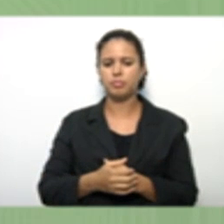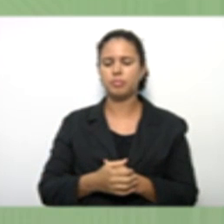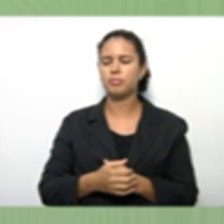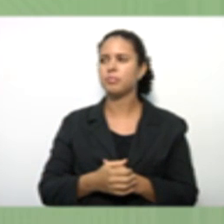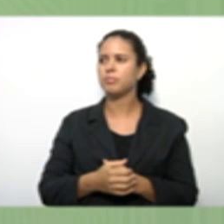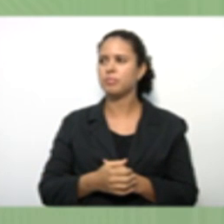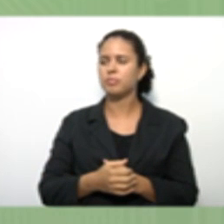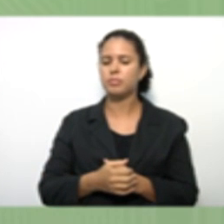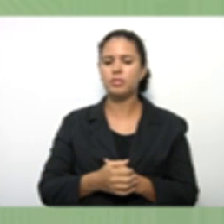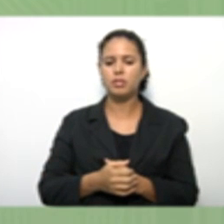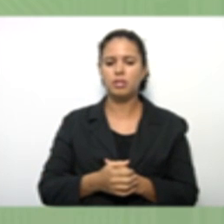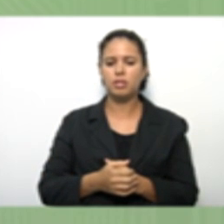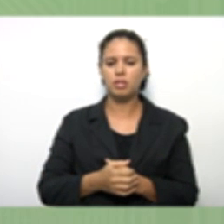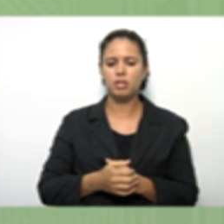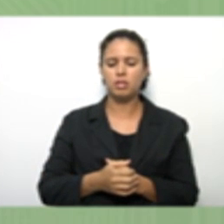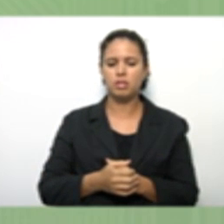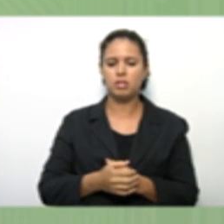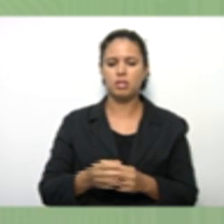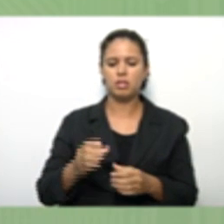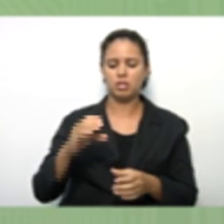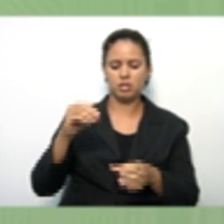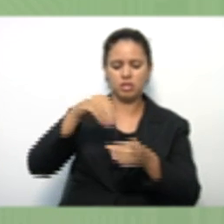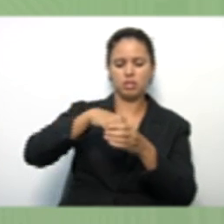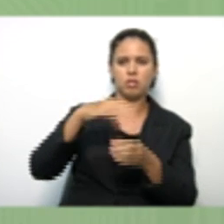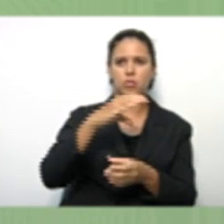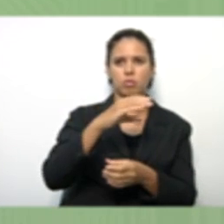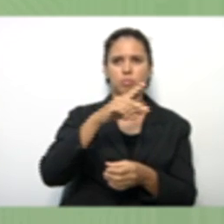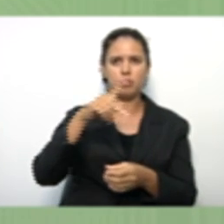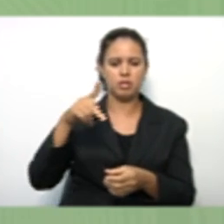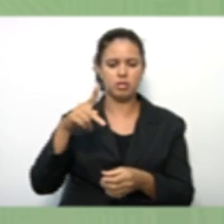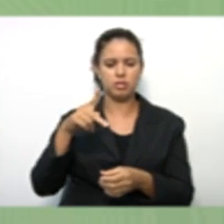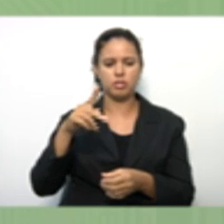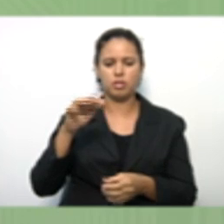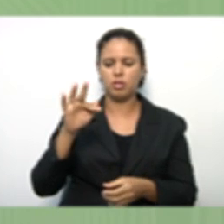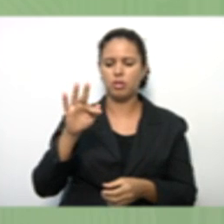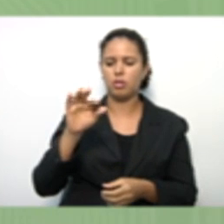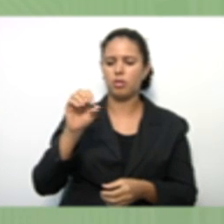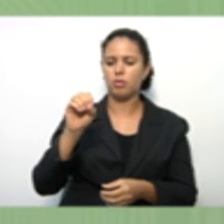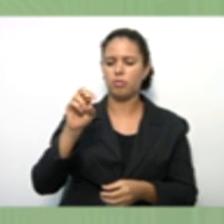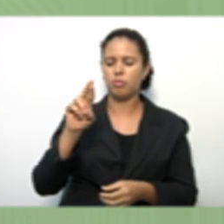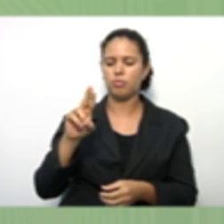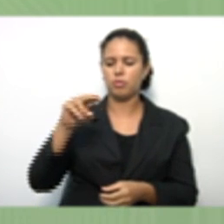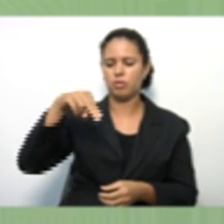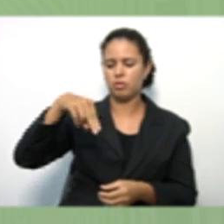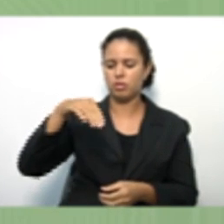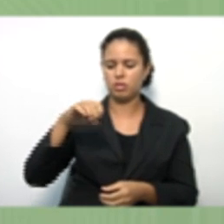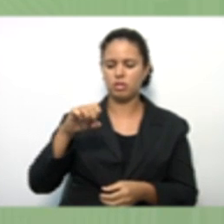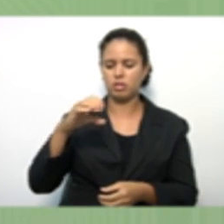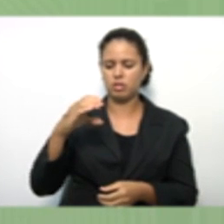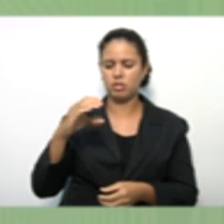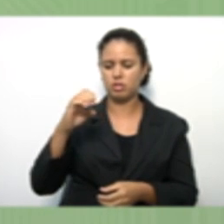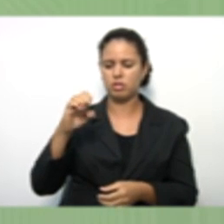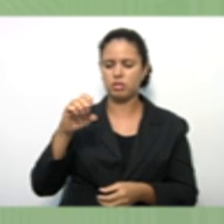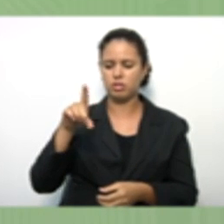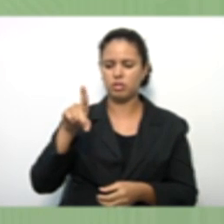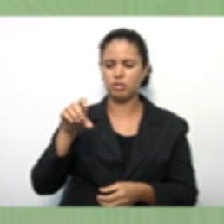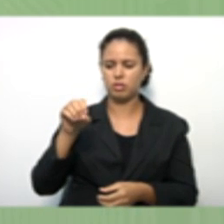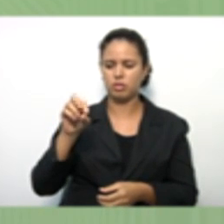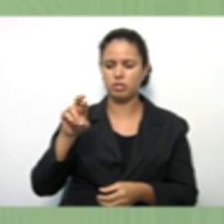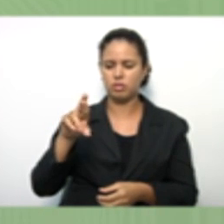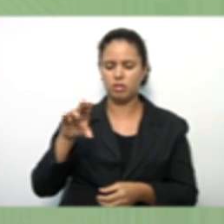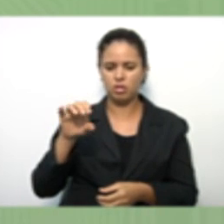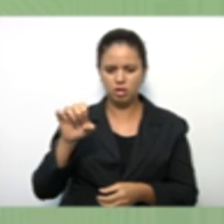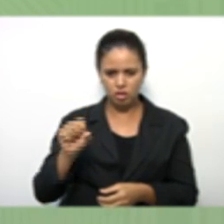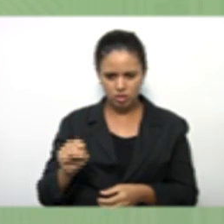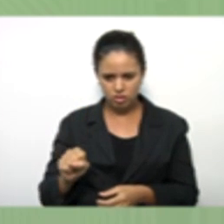17 mil reais. Fornecedores é um bem, um direito ou uma obrigação, professor Aloir? E aí? E aí, alunos? Se eu tenho que